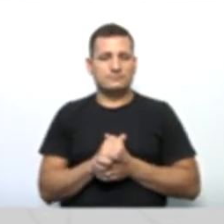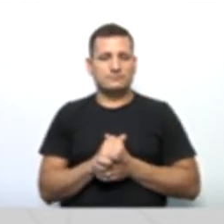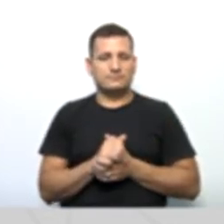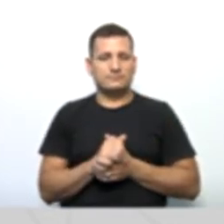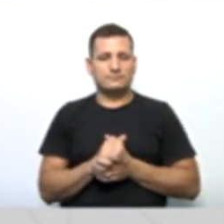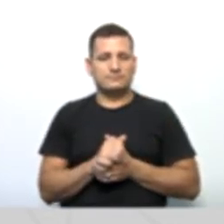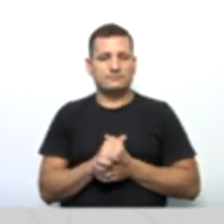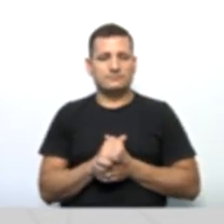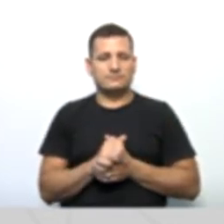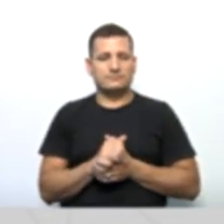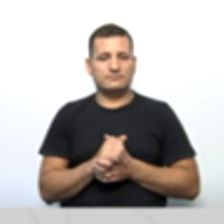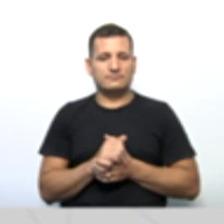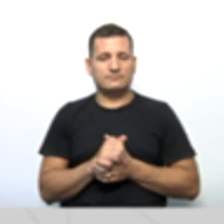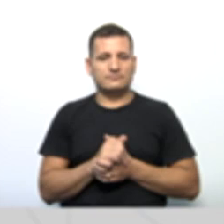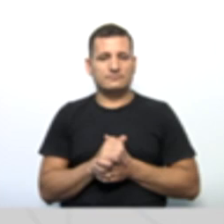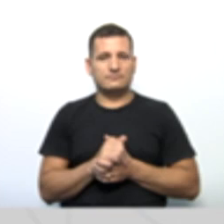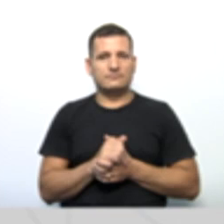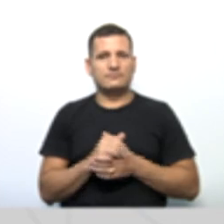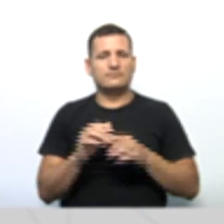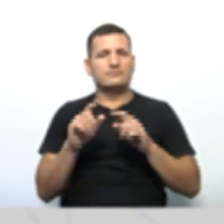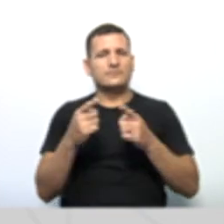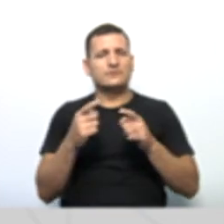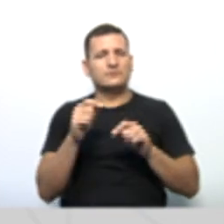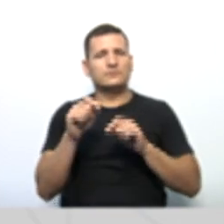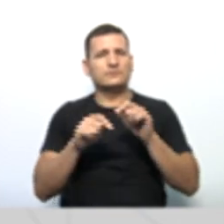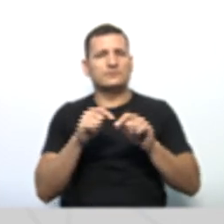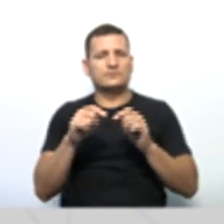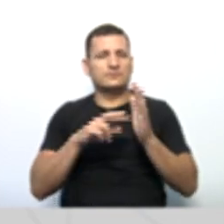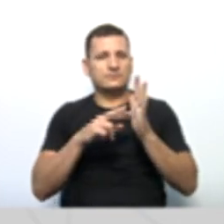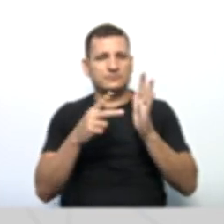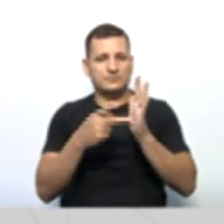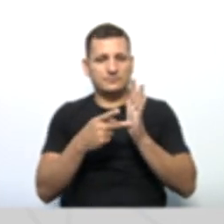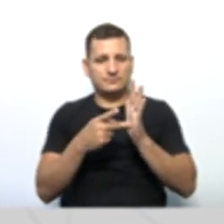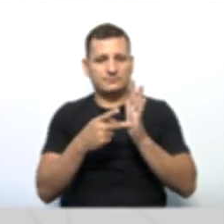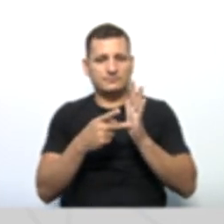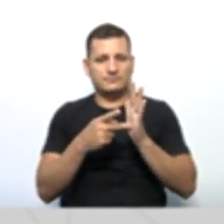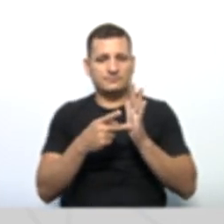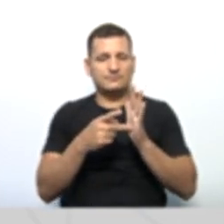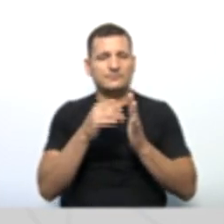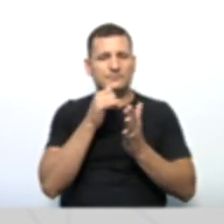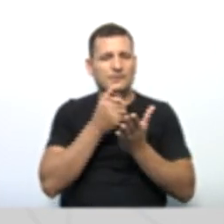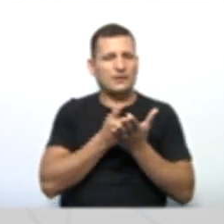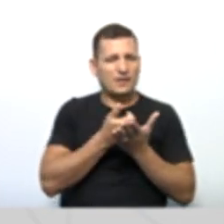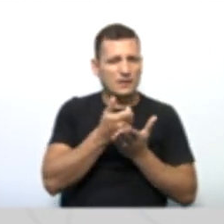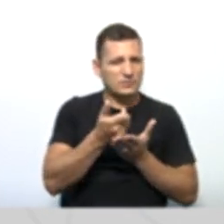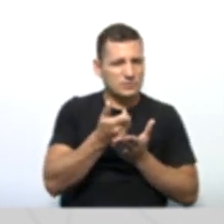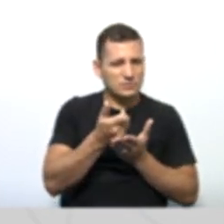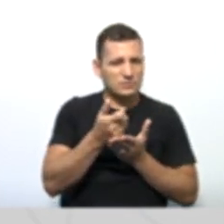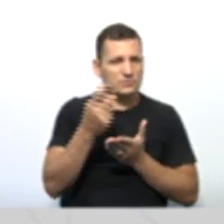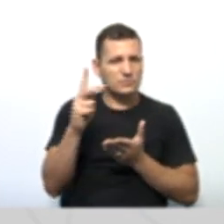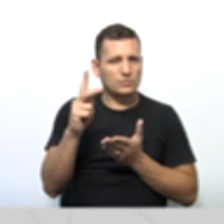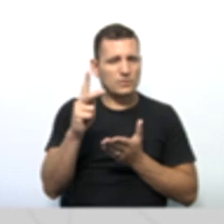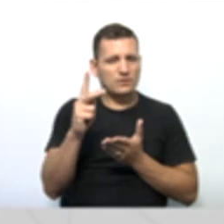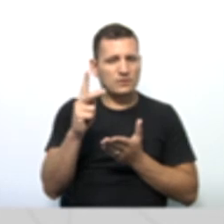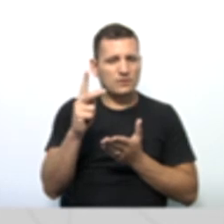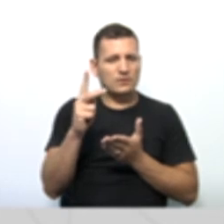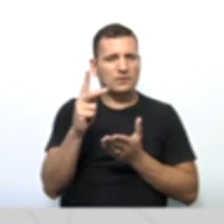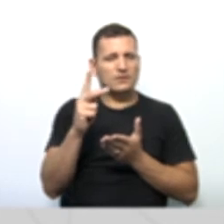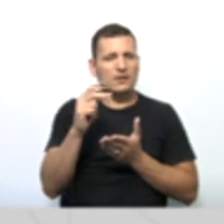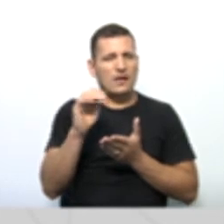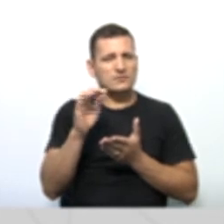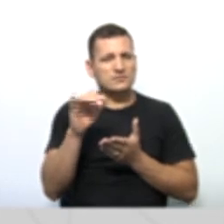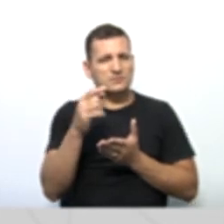alemão. Mas então, o que isso quer dizer, gente? Age de tal modo que a tua ação se possa